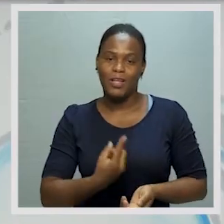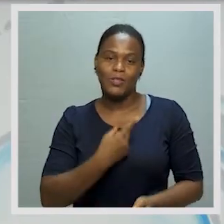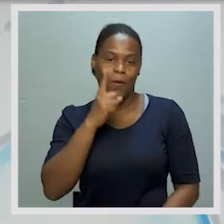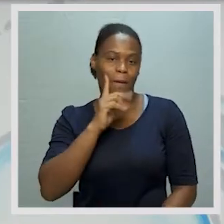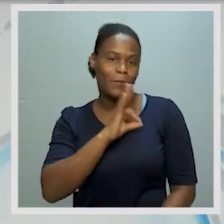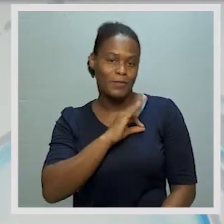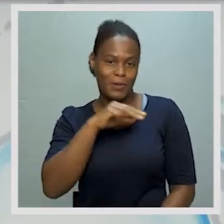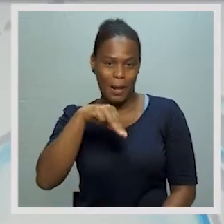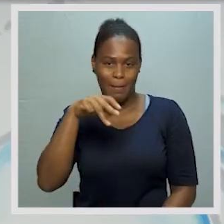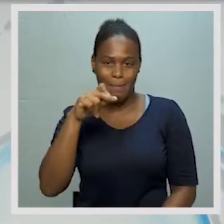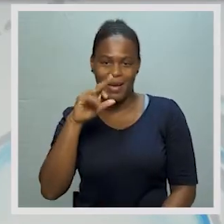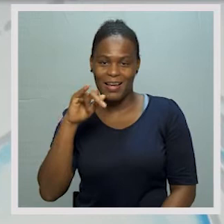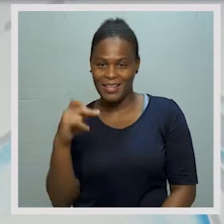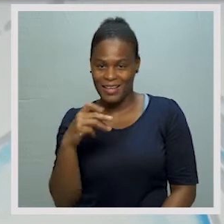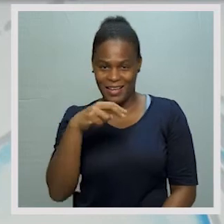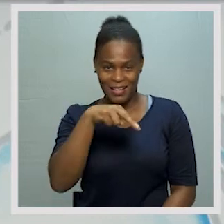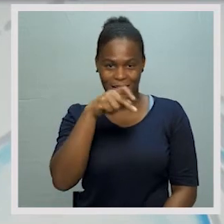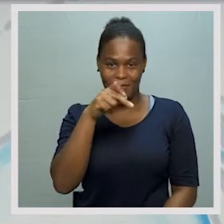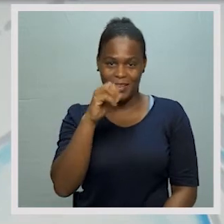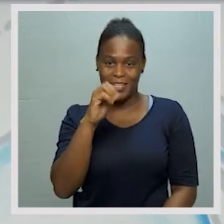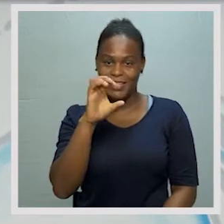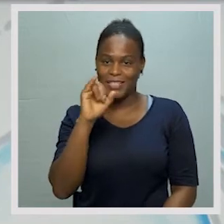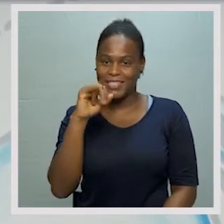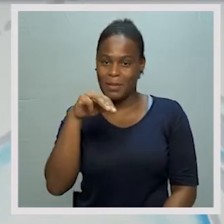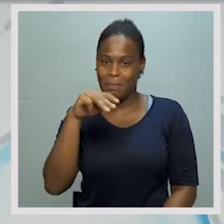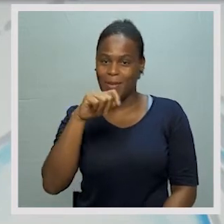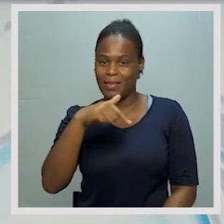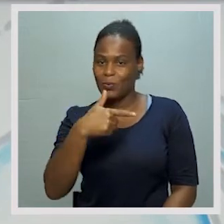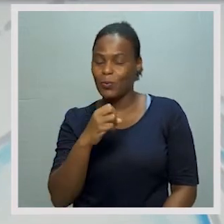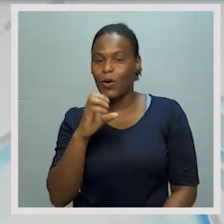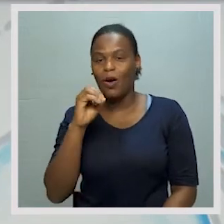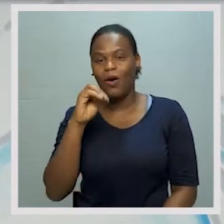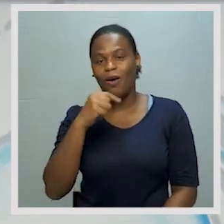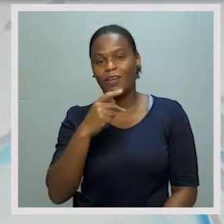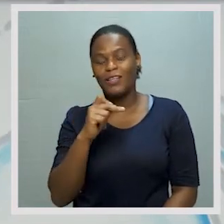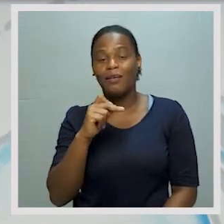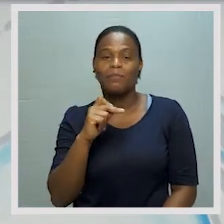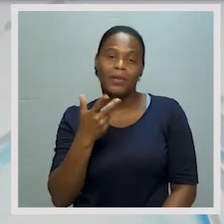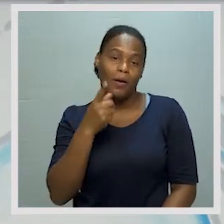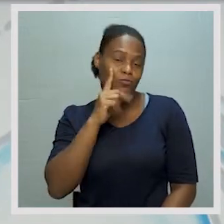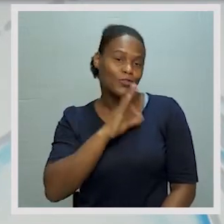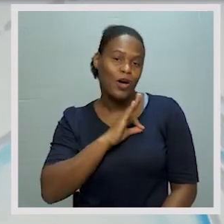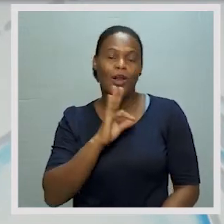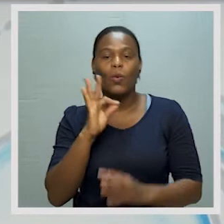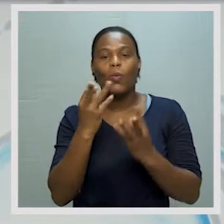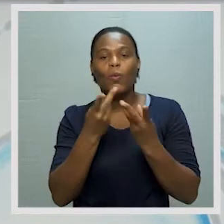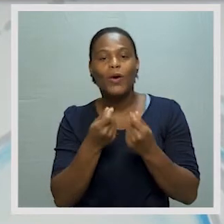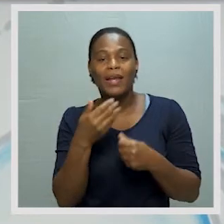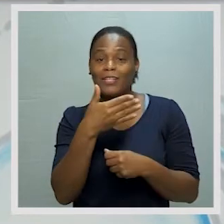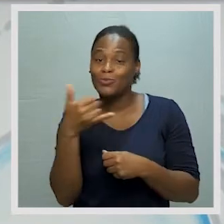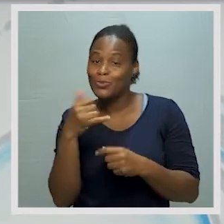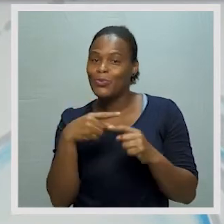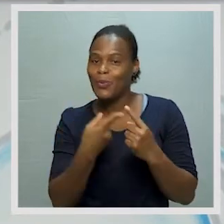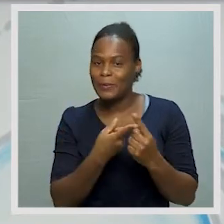a professora Maria Nascimento Costa, a vossa professora de Economia do 12º ano. O pedido que eu tenho para fazer hoje